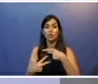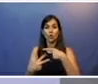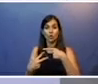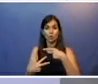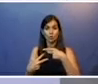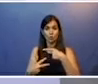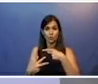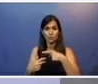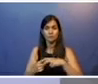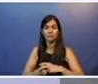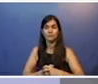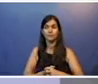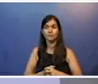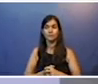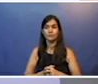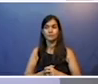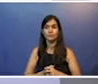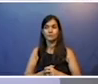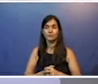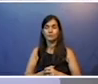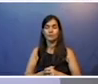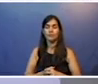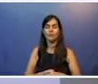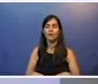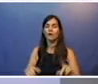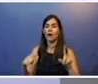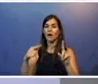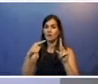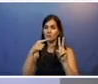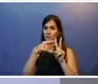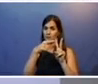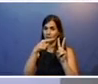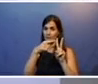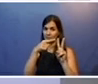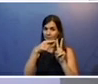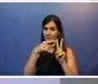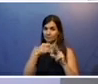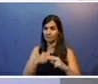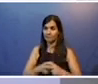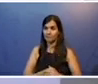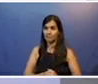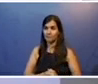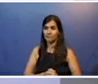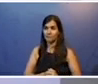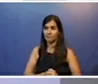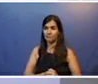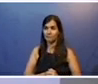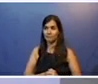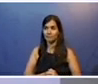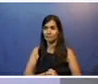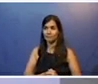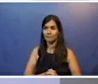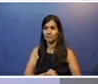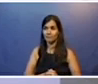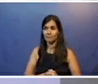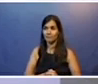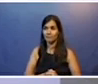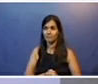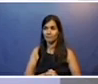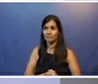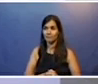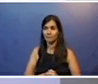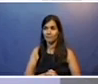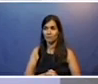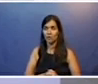E extrai a raiz quadrada em cima. que raiz quadrada de 1 é 1, então pode